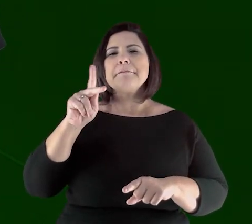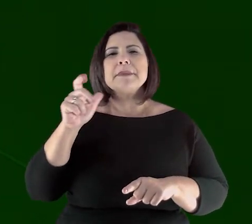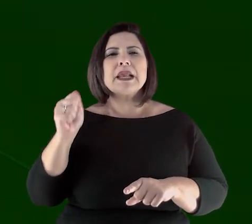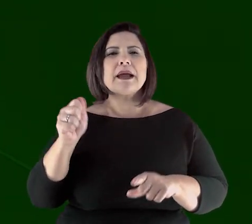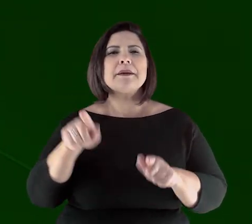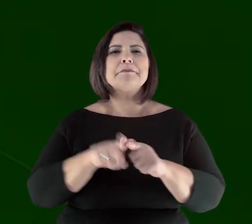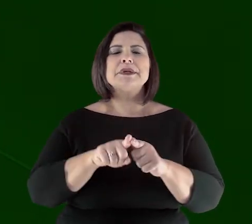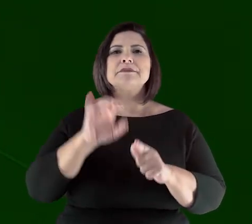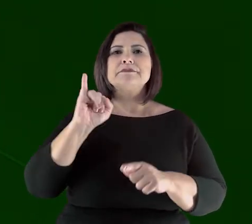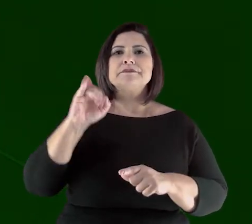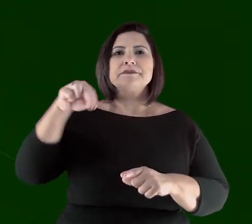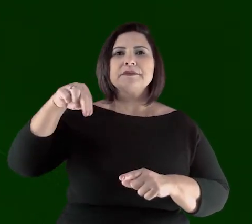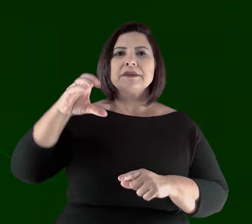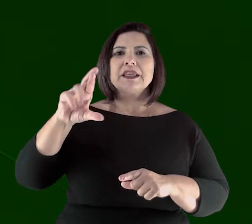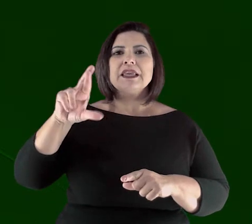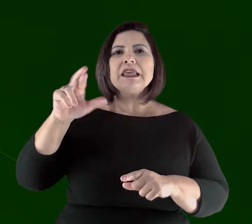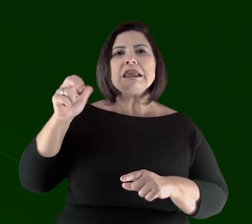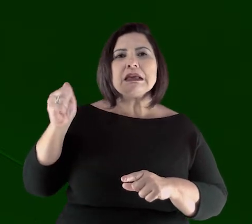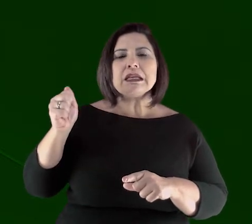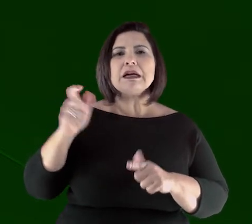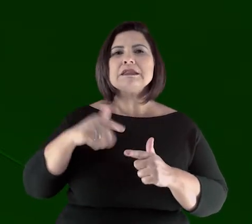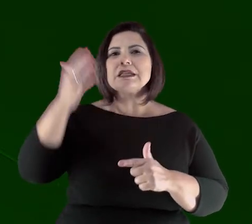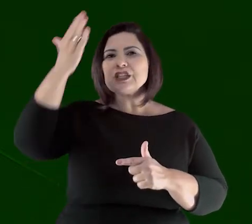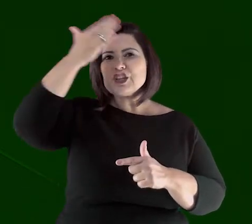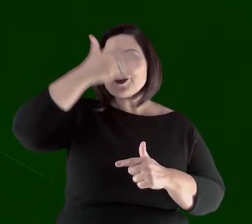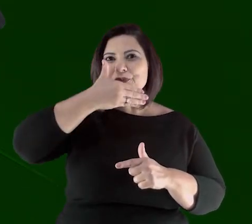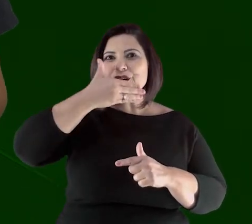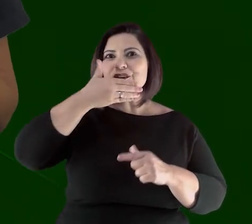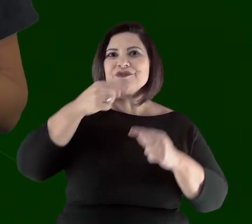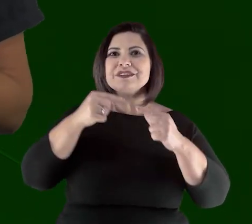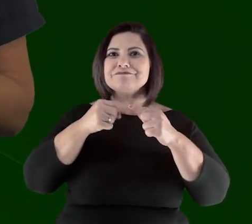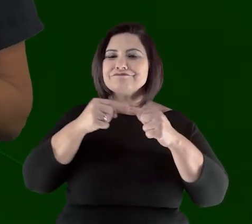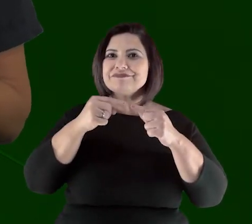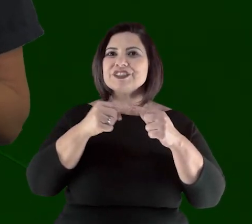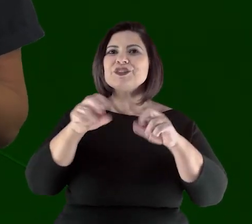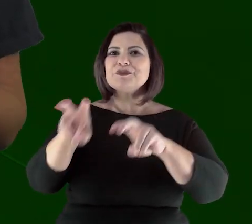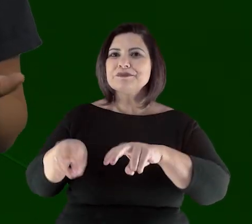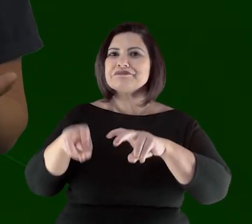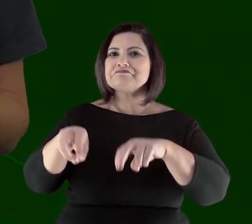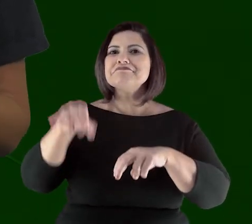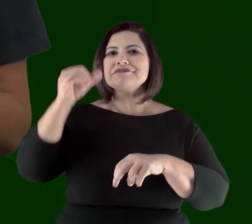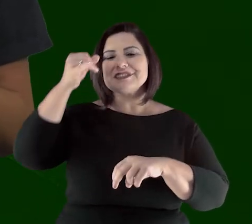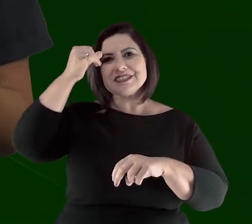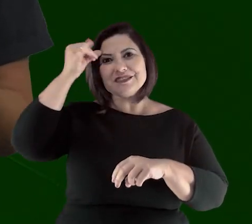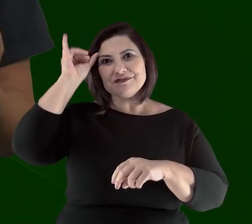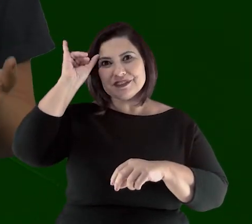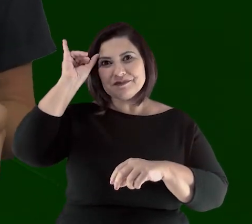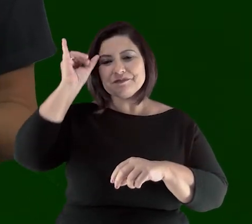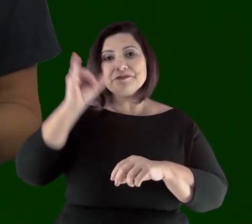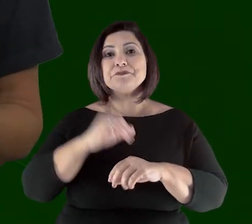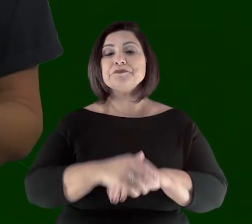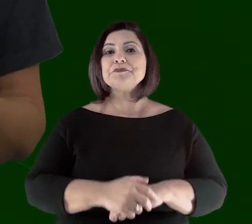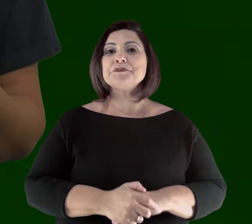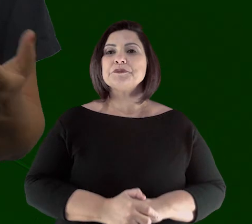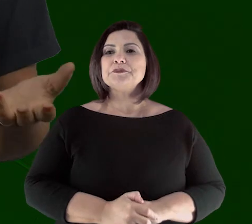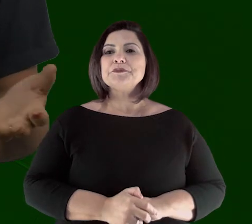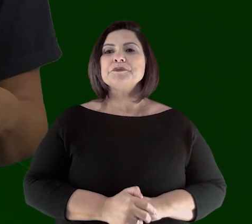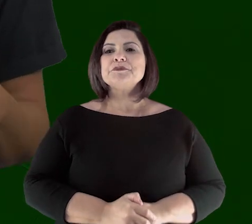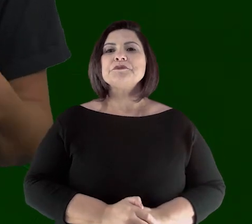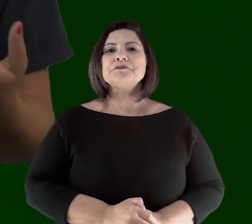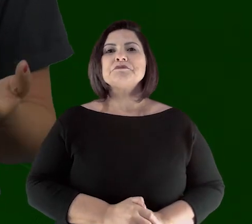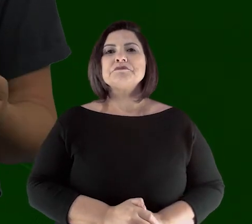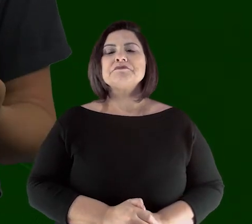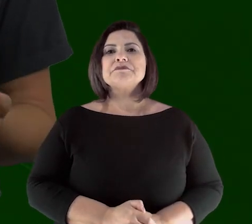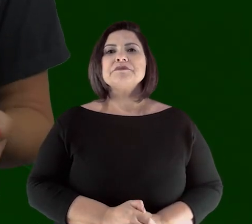temos vários exemplos de documentos, como, por exemplo, certidão, declaração de associação de classe, da Embrapa,